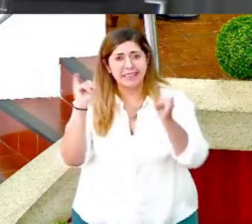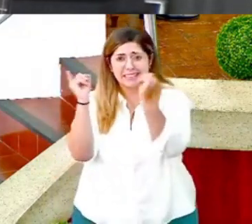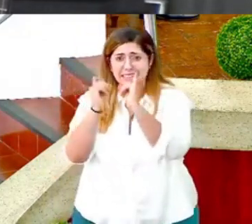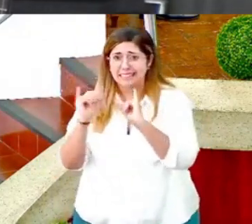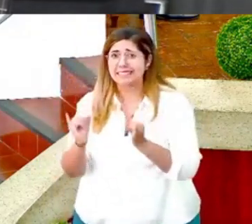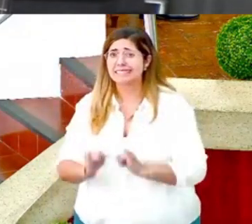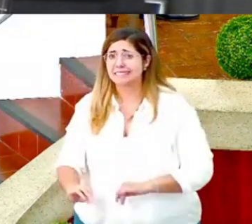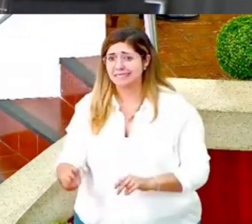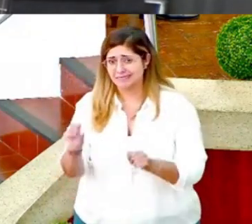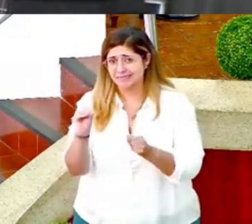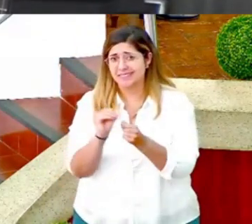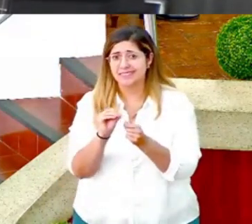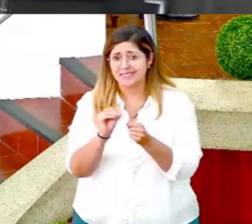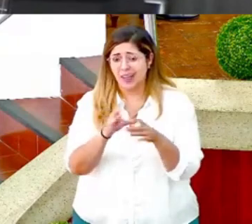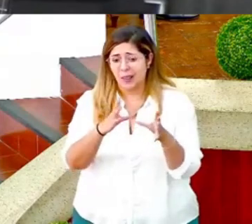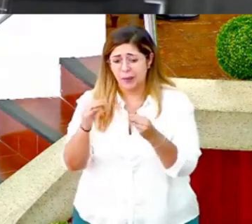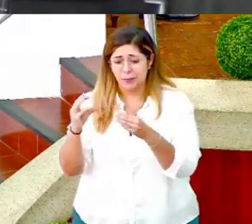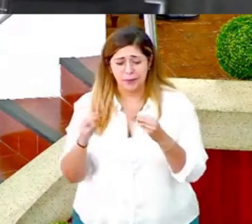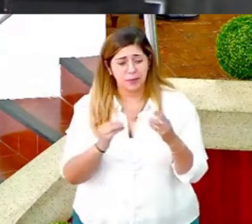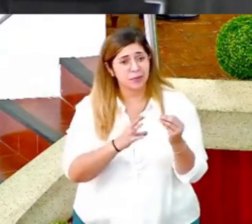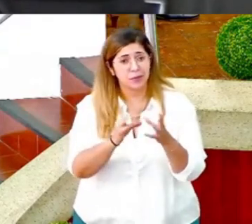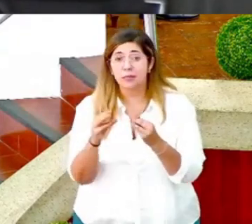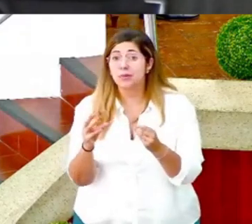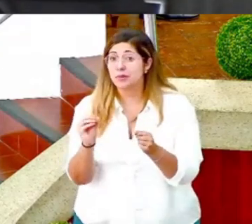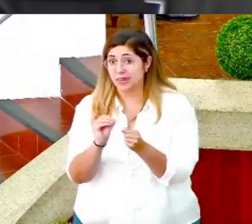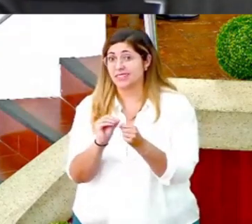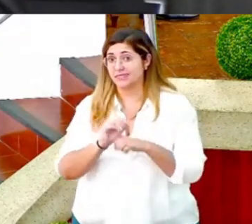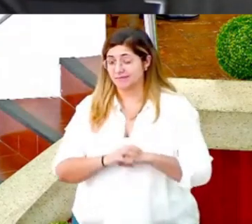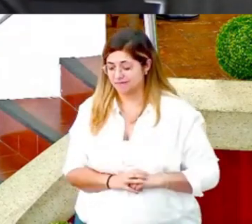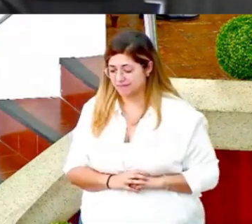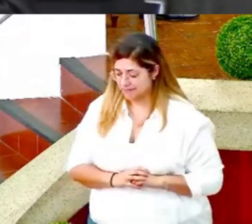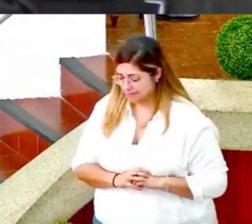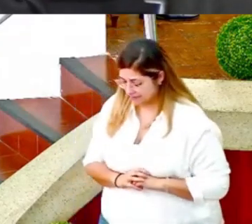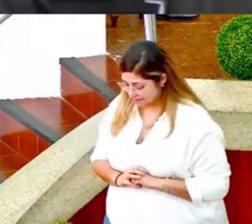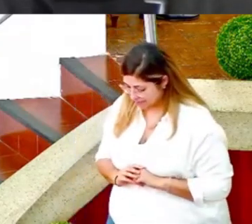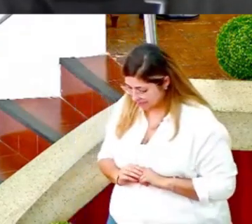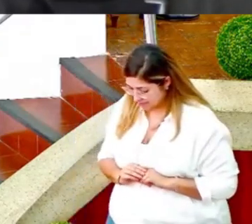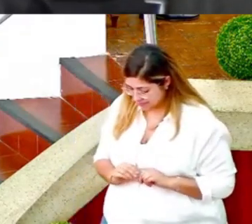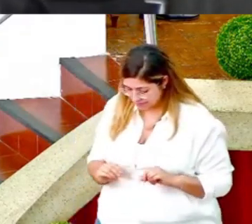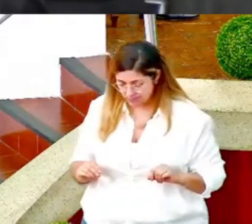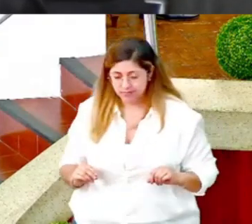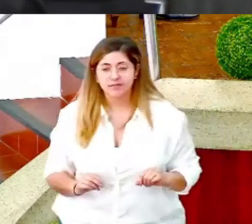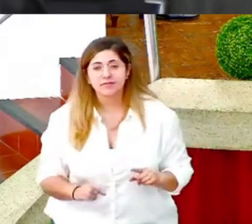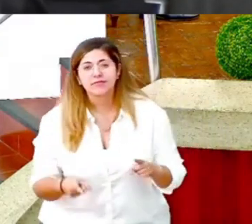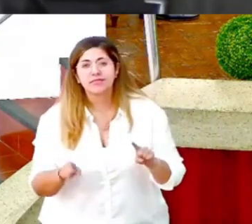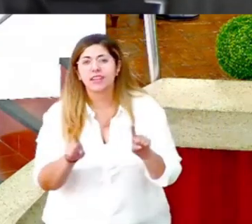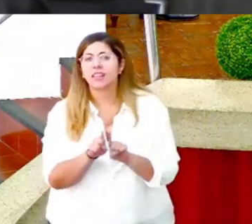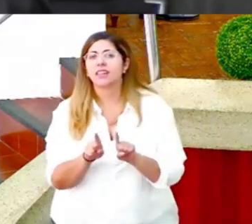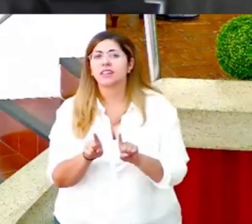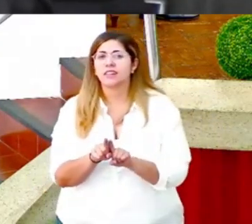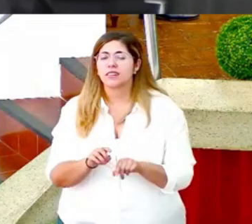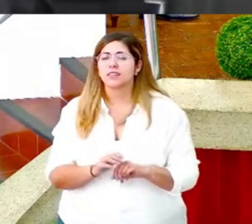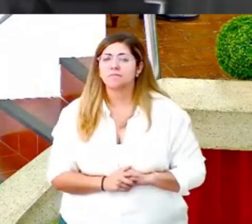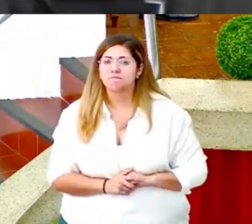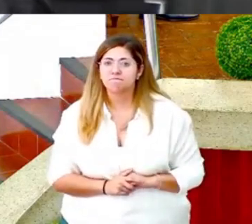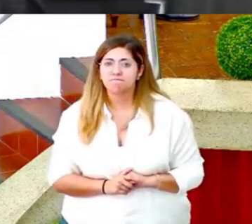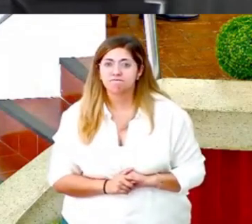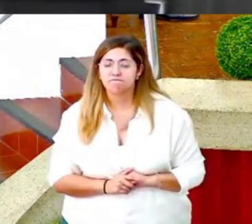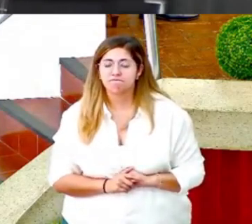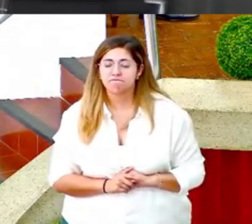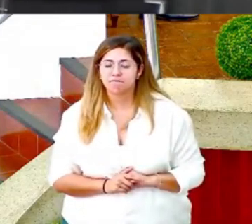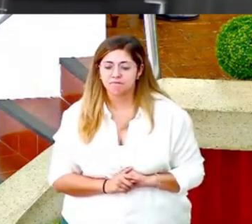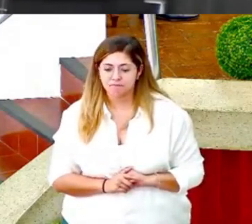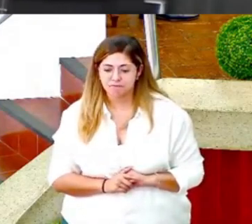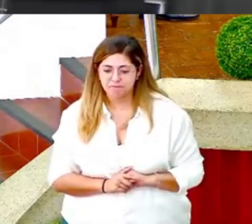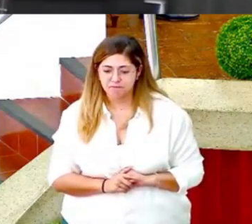idólatras, todos do reino de Judá. Então isso pesou muito o coração de Josias.